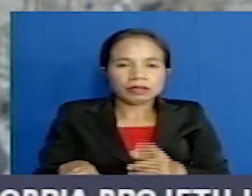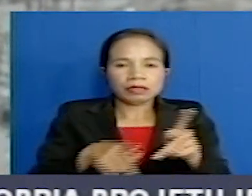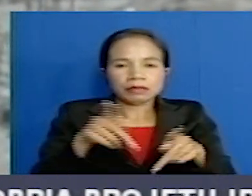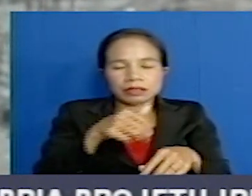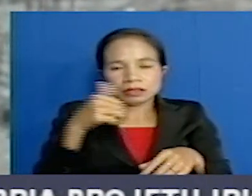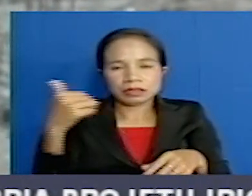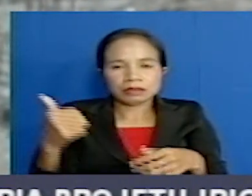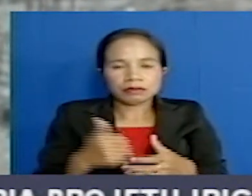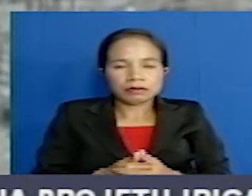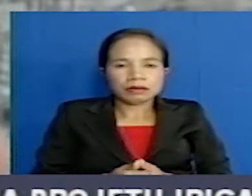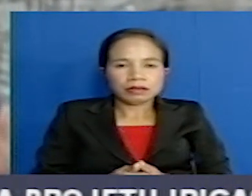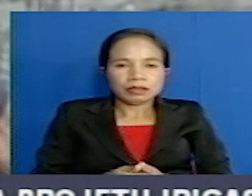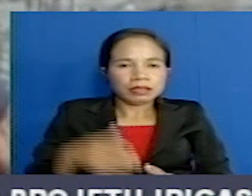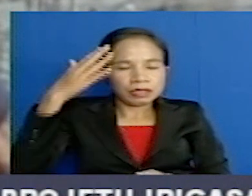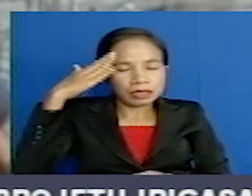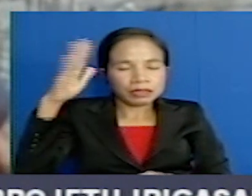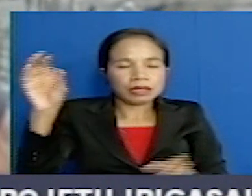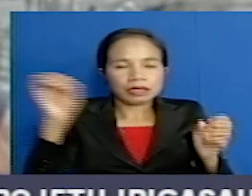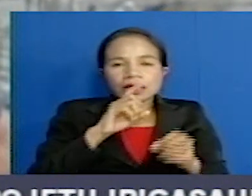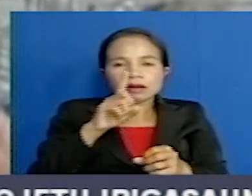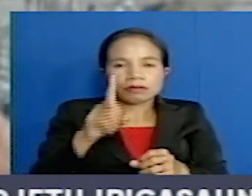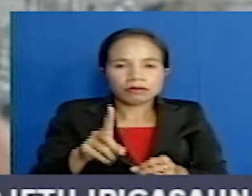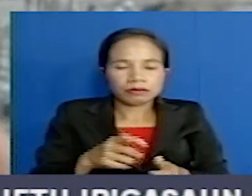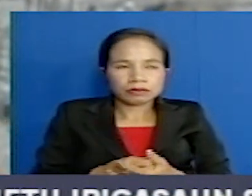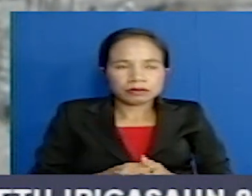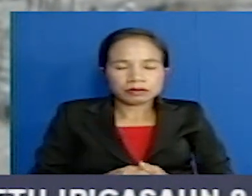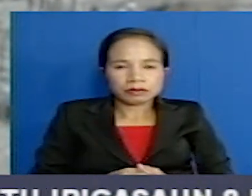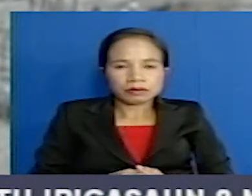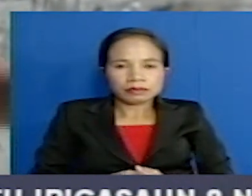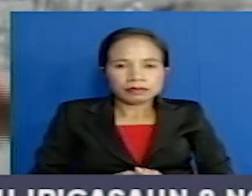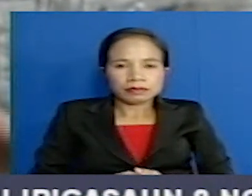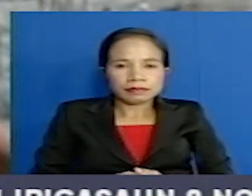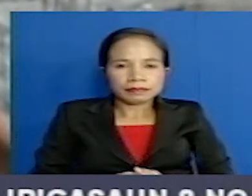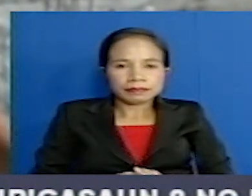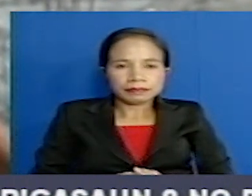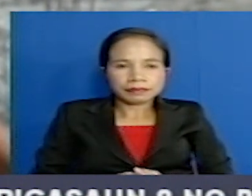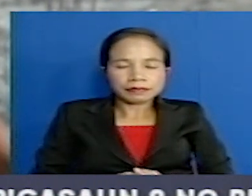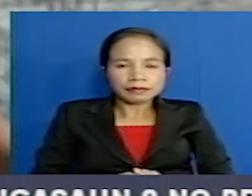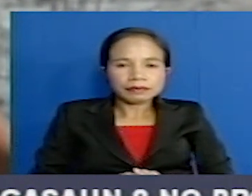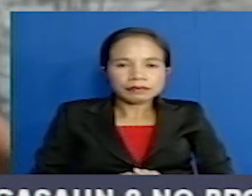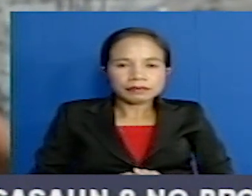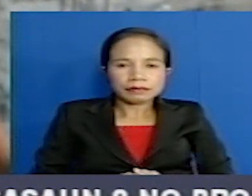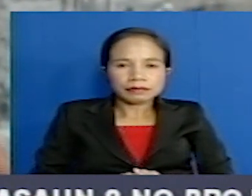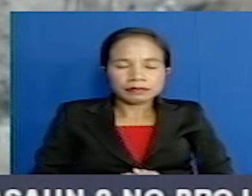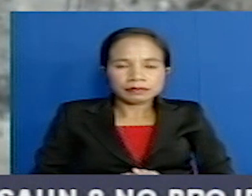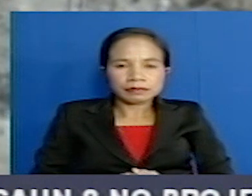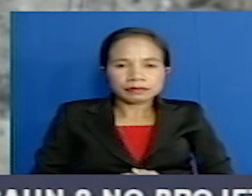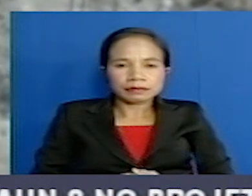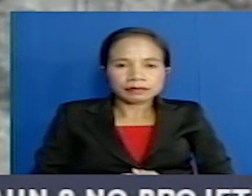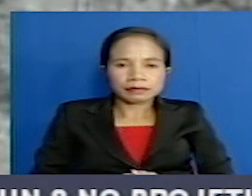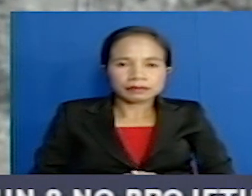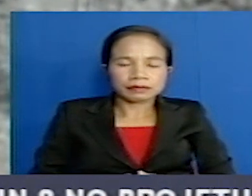kuninian la atene la claro si tamba proses caso ira né raira né